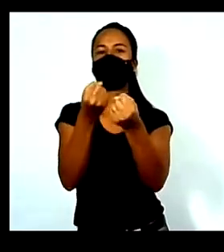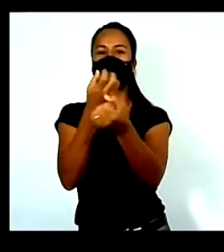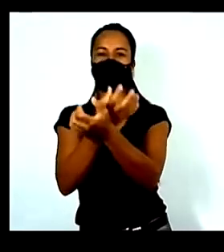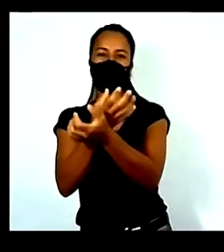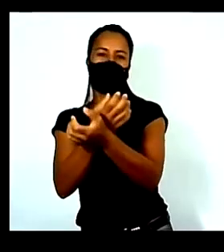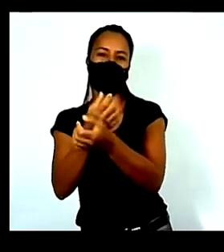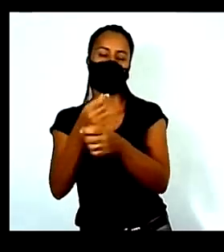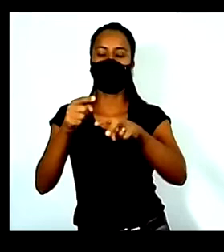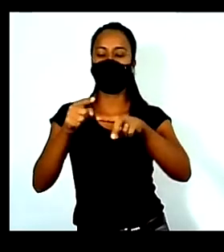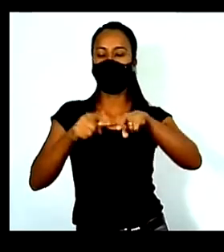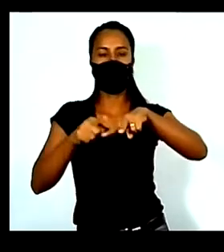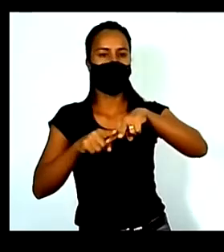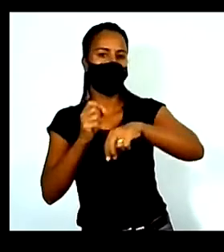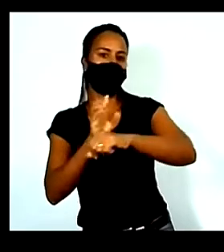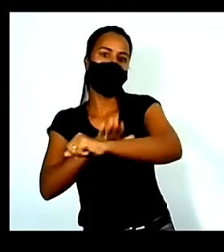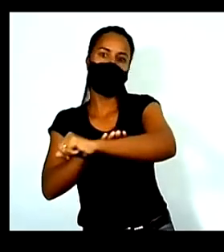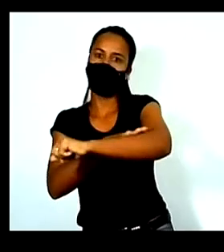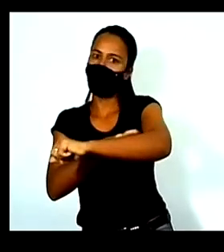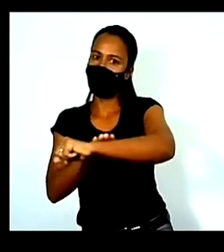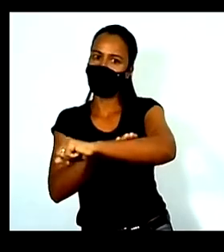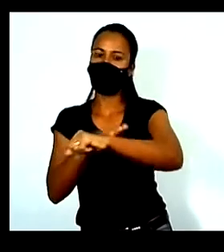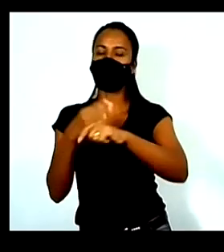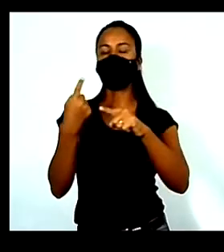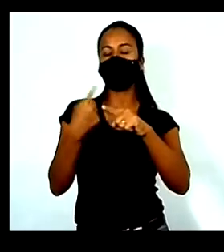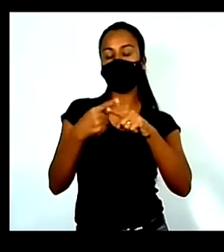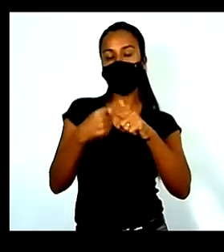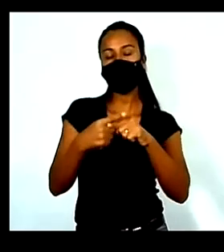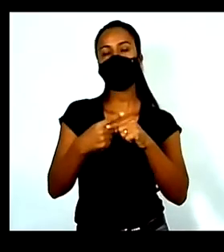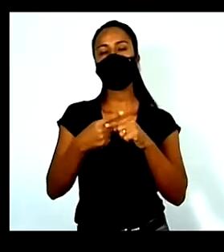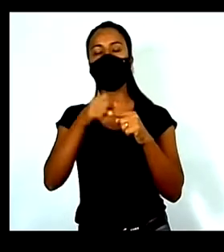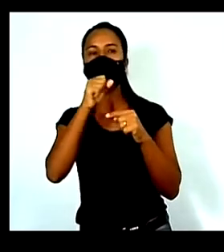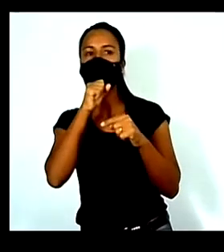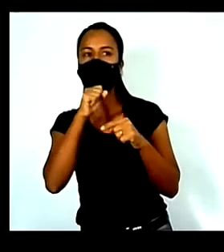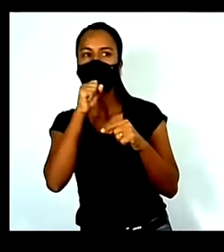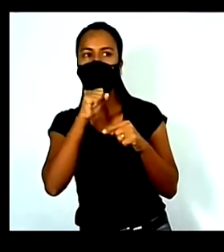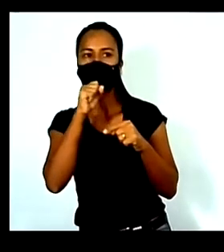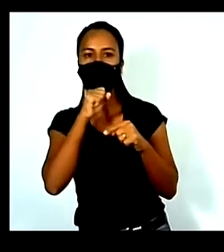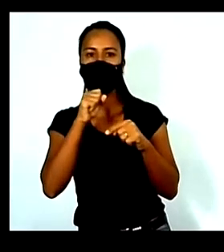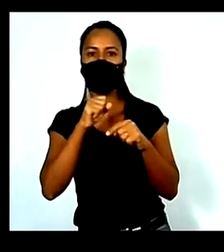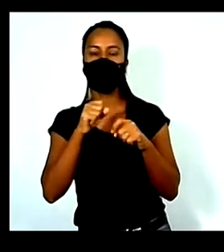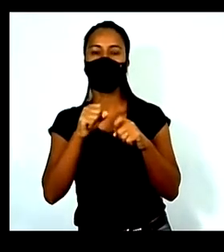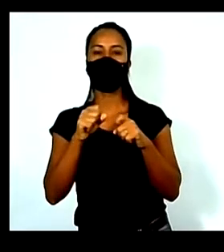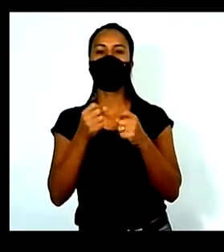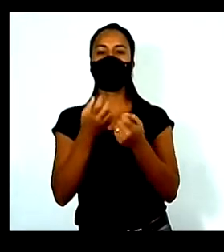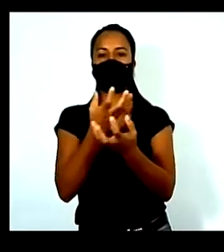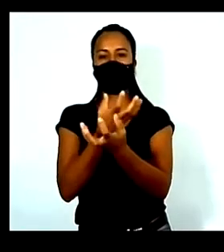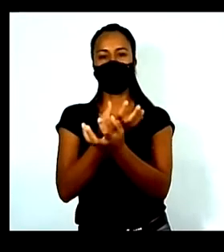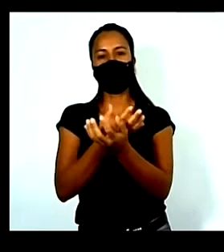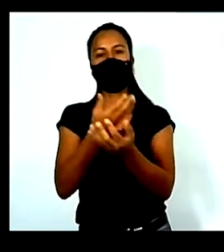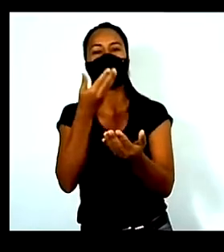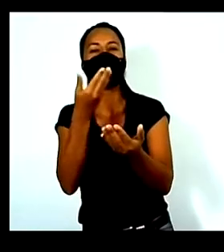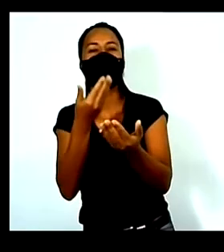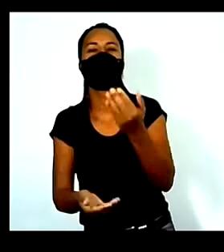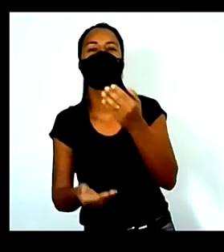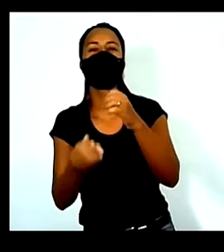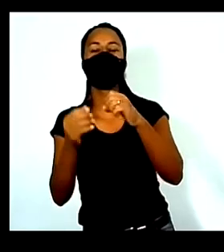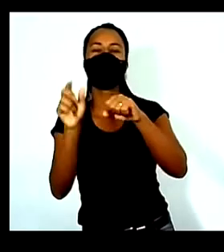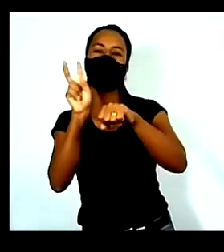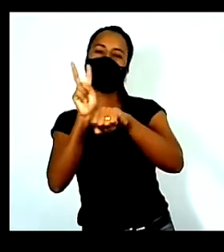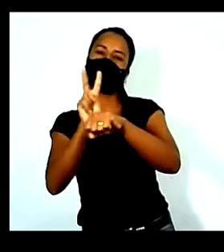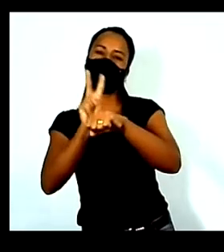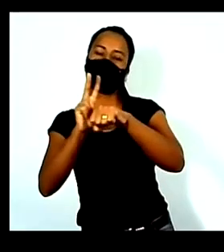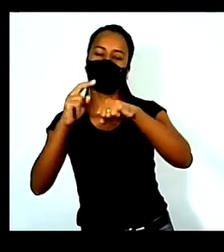uma perna, um braço. Por quê? Porque à medida que a gente vai envelhecendo, esses ossos eles vão perdendo esse líquido